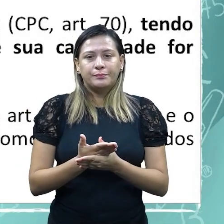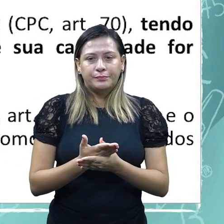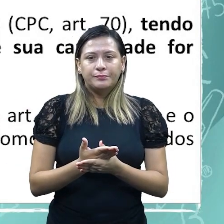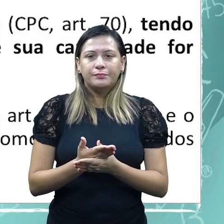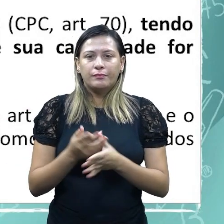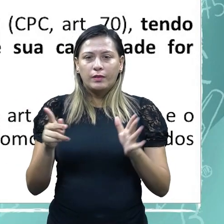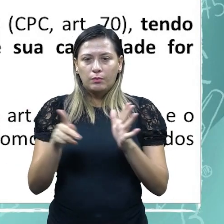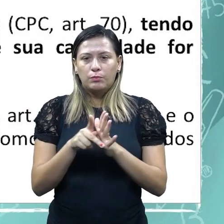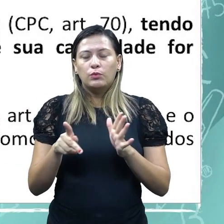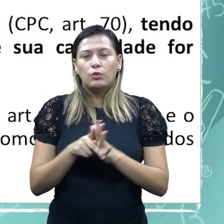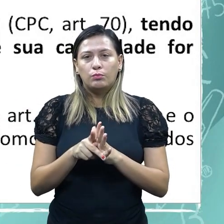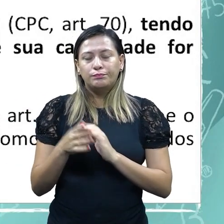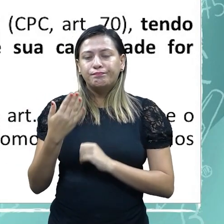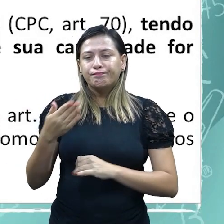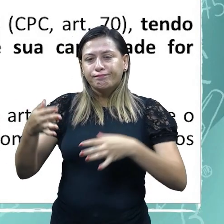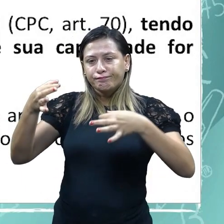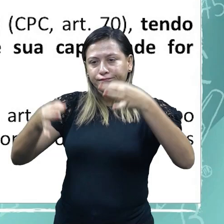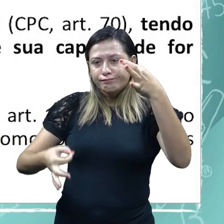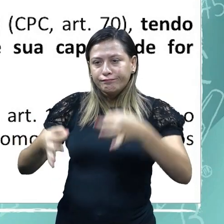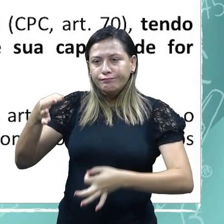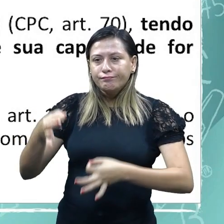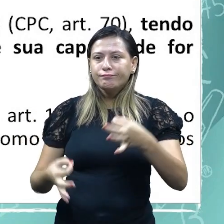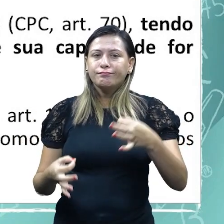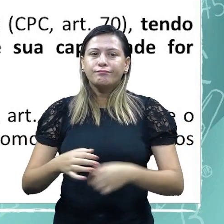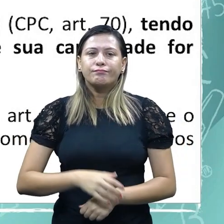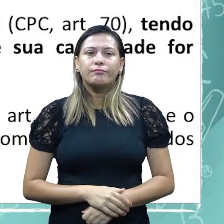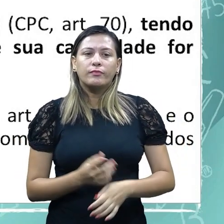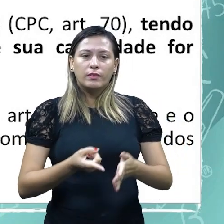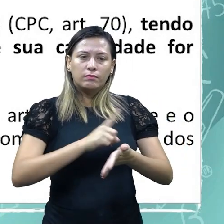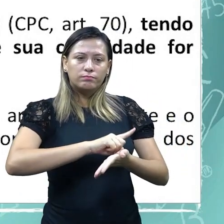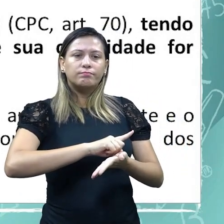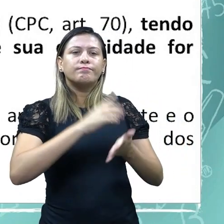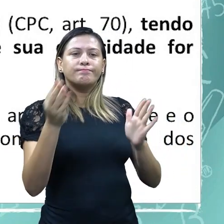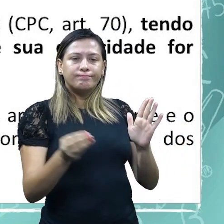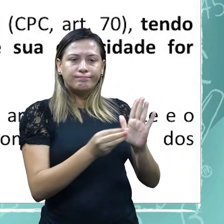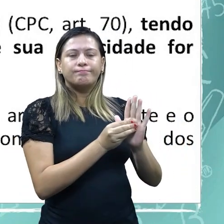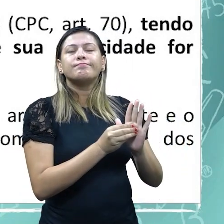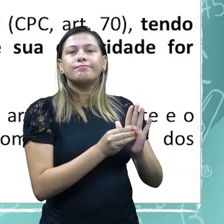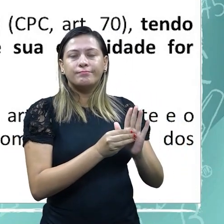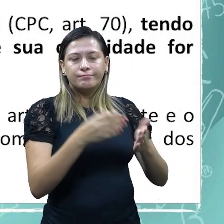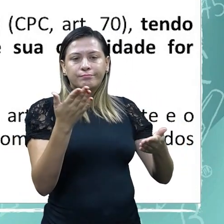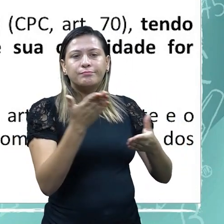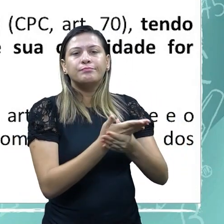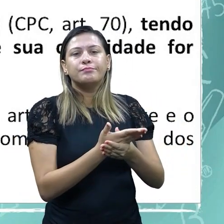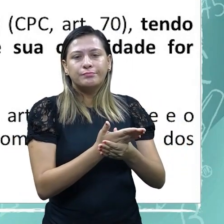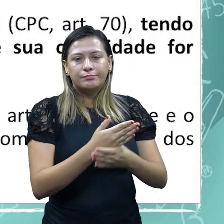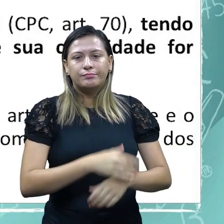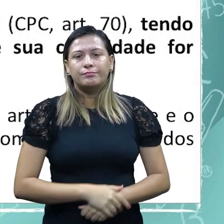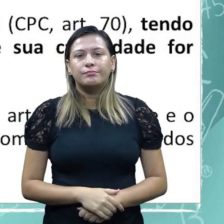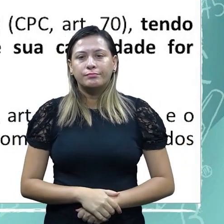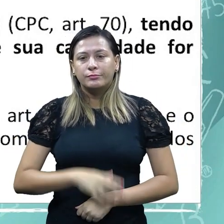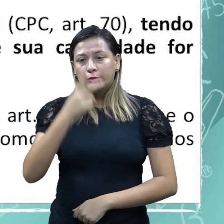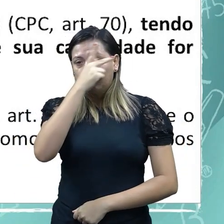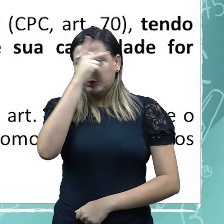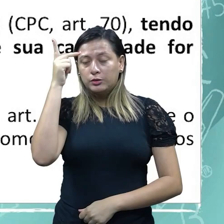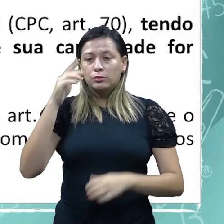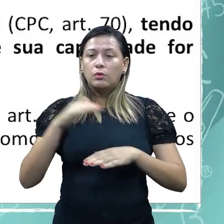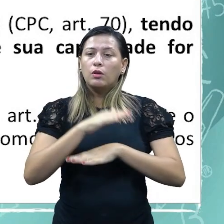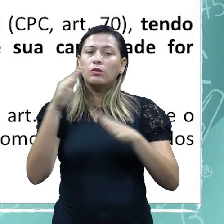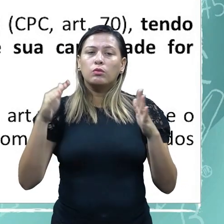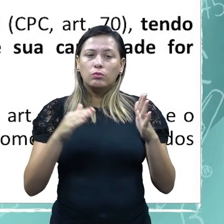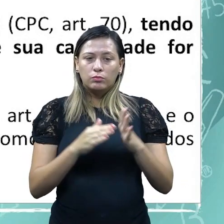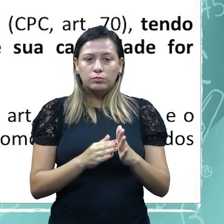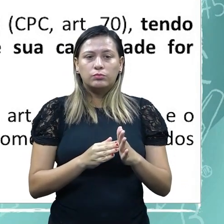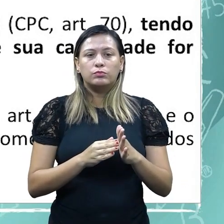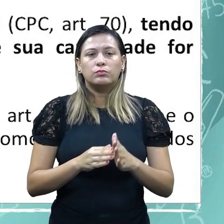em juízo, é outro pressuposto processual referente às partes. Então, toda pessoa que se encontra no exercício